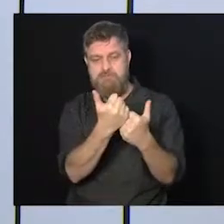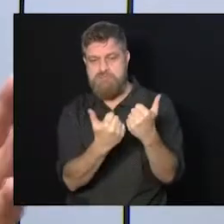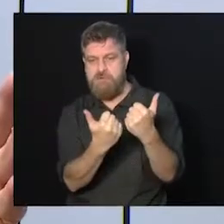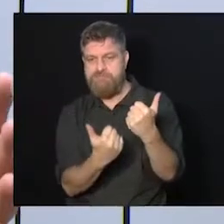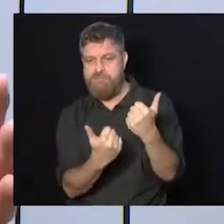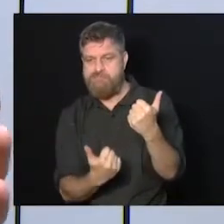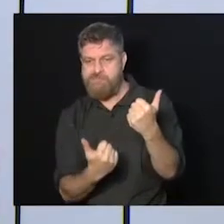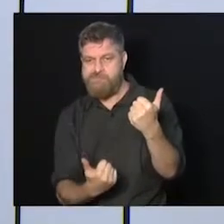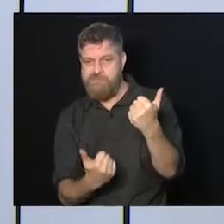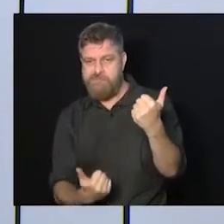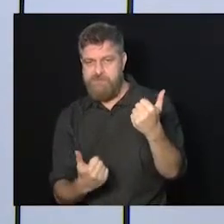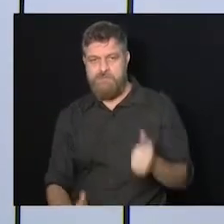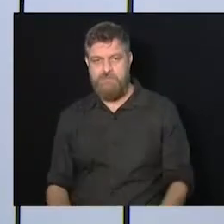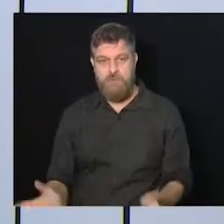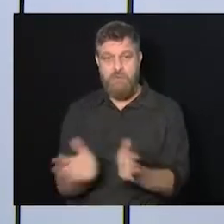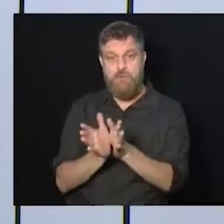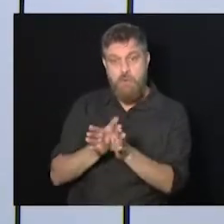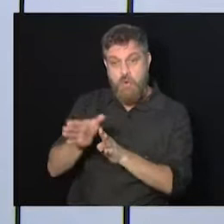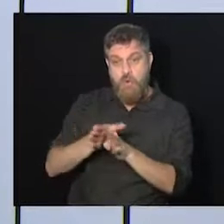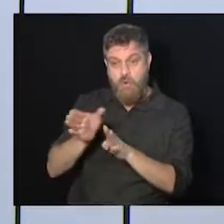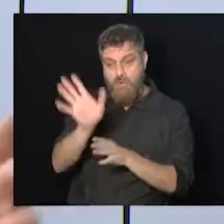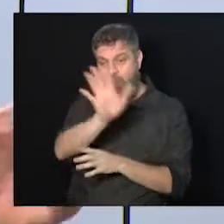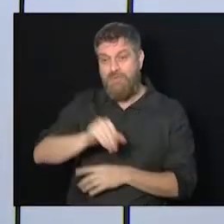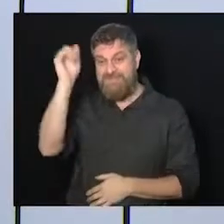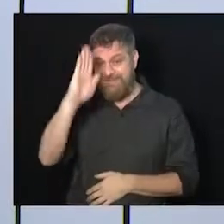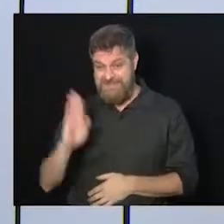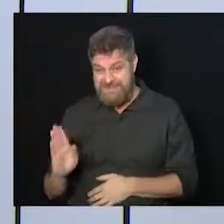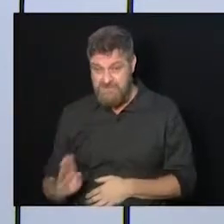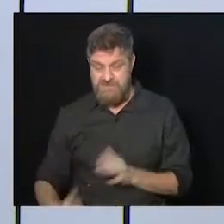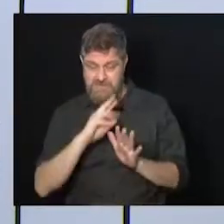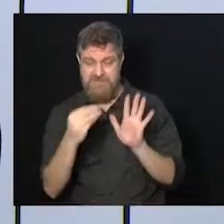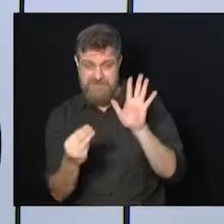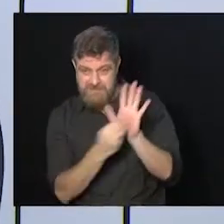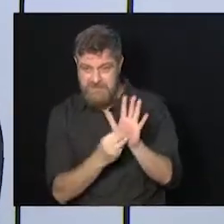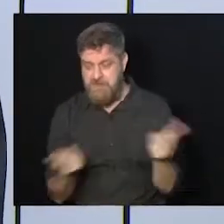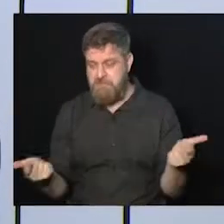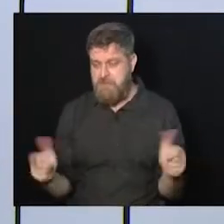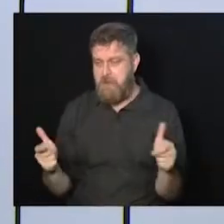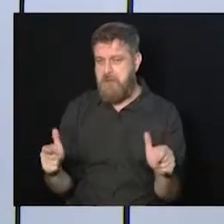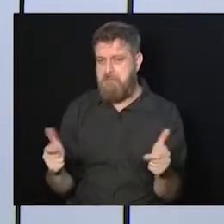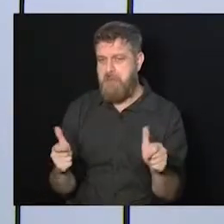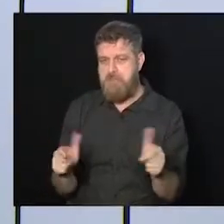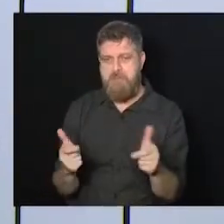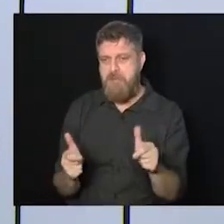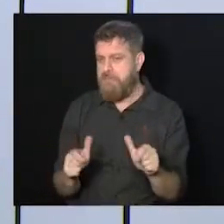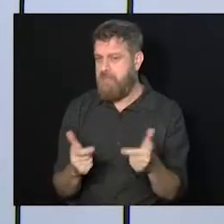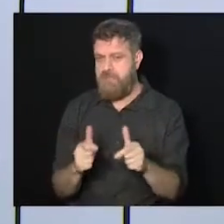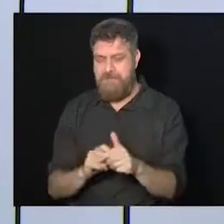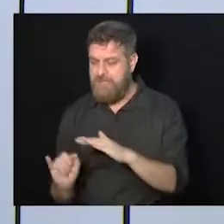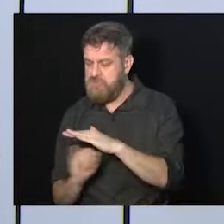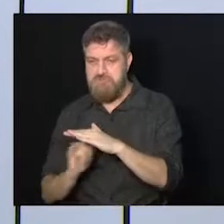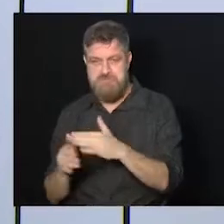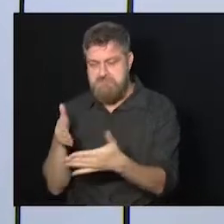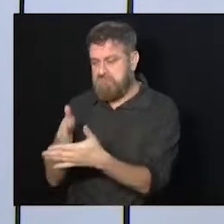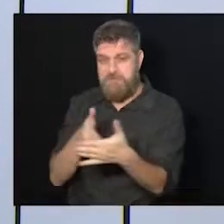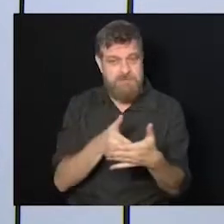mudou o Conselho Nacional do Meio Ambiente, diminuindo significativamente a participação de entidades da